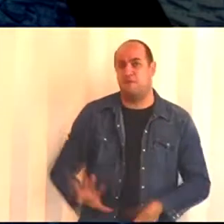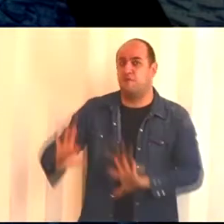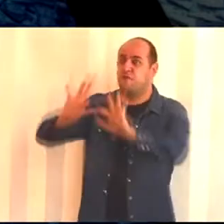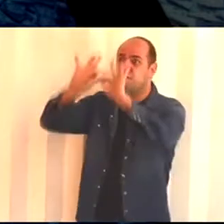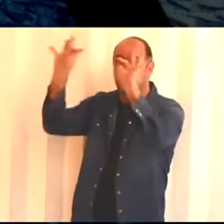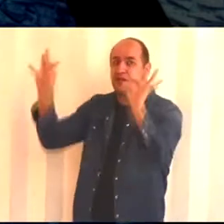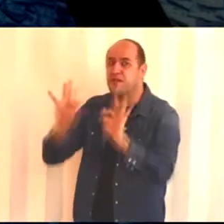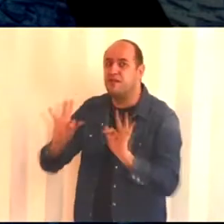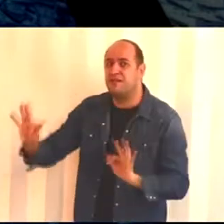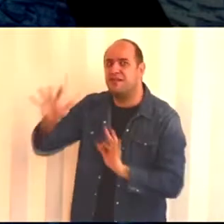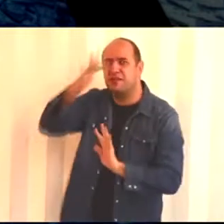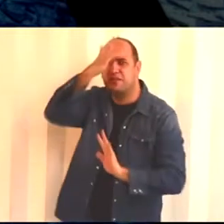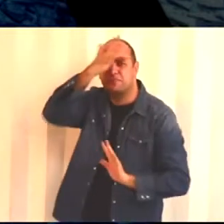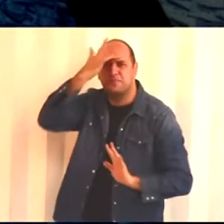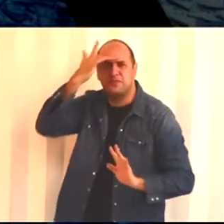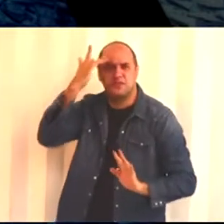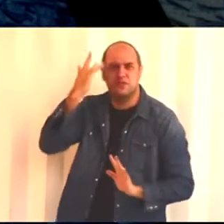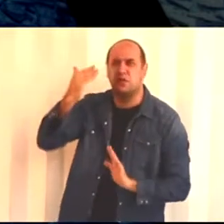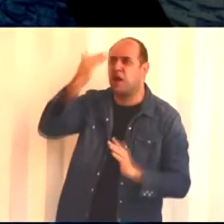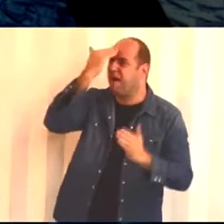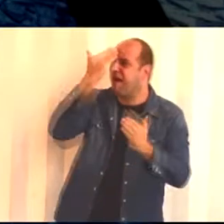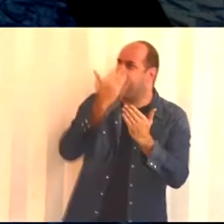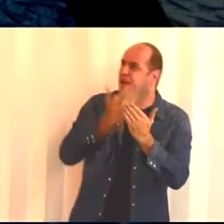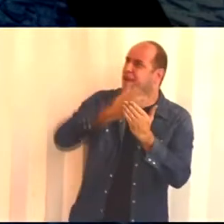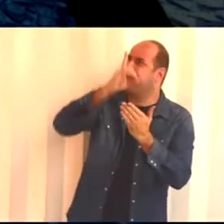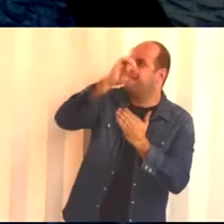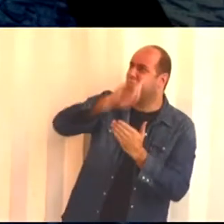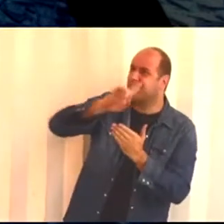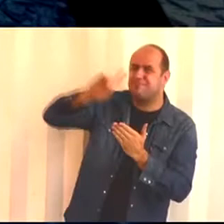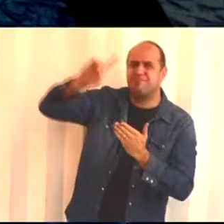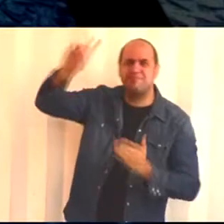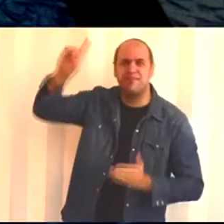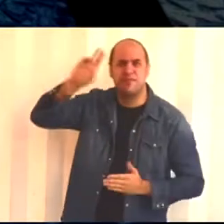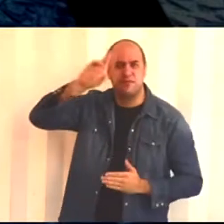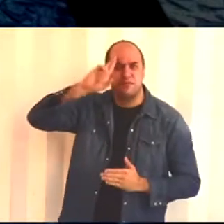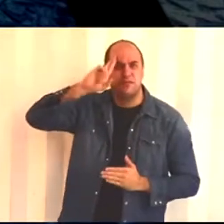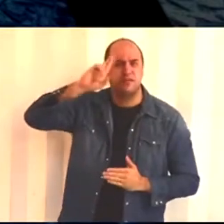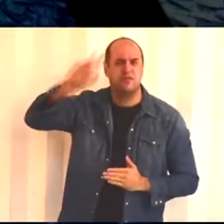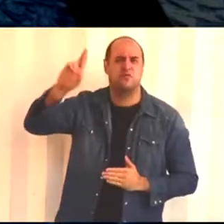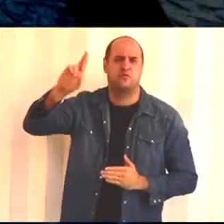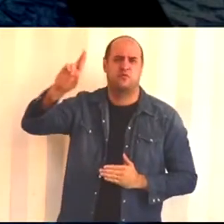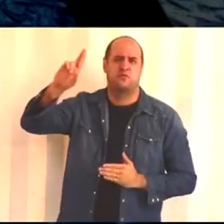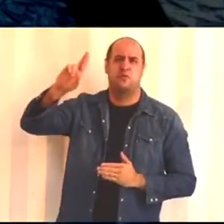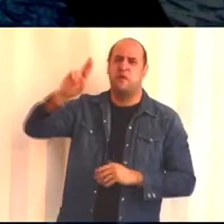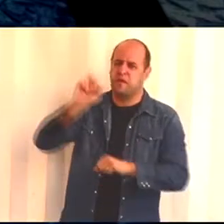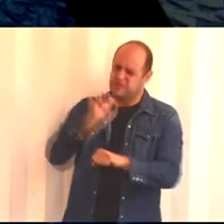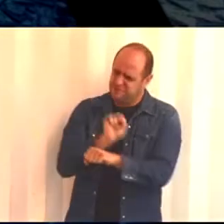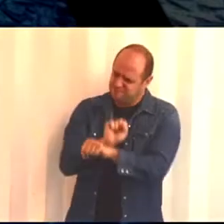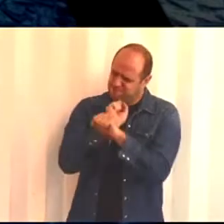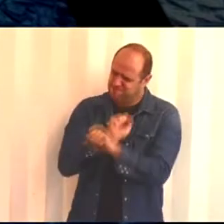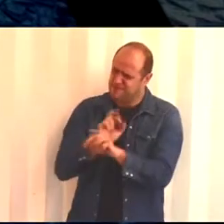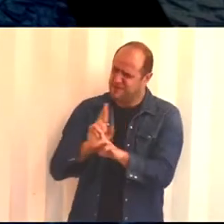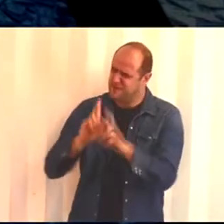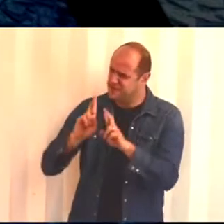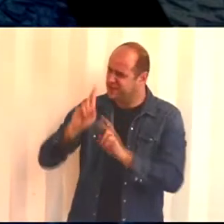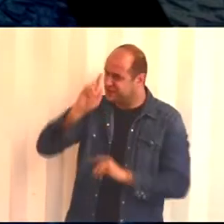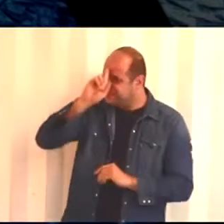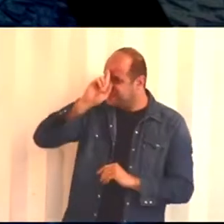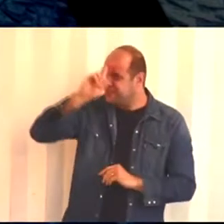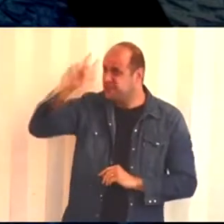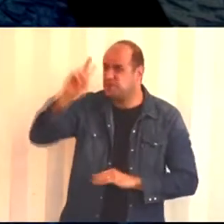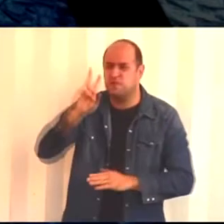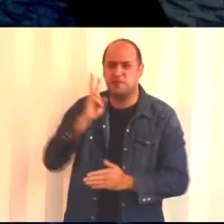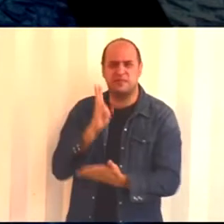Bem-aventurado aquele que tem o Deus de Jacó por seu auxílio, cuja esperança está no Senhor